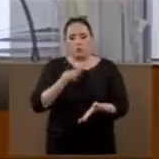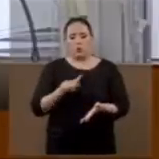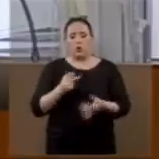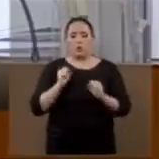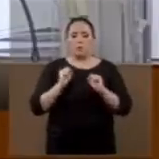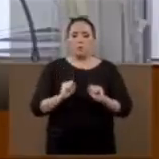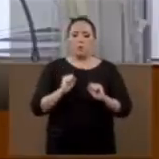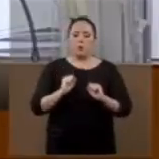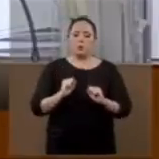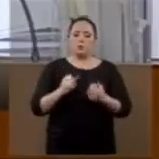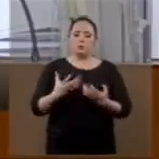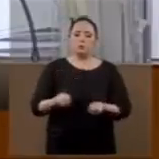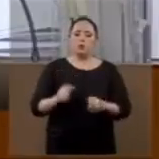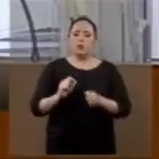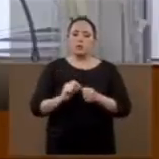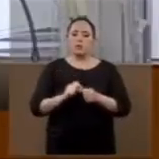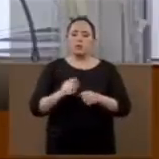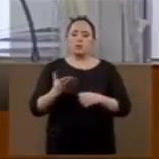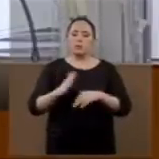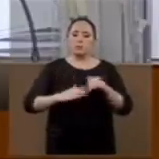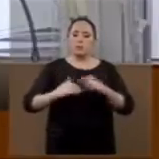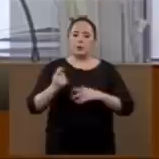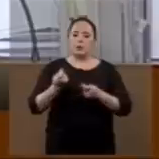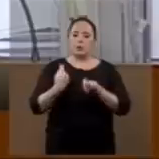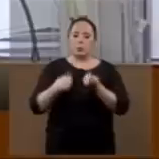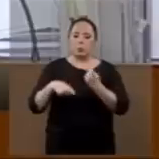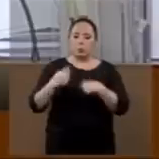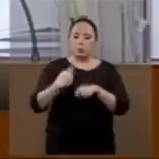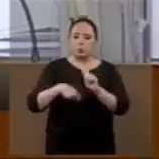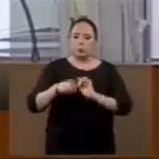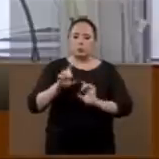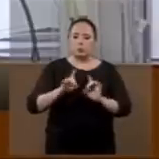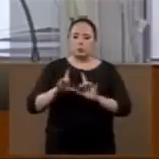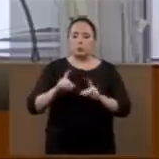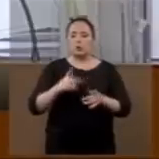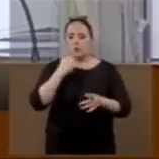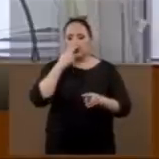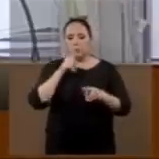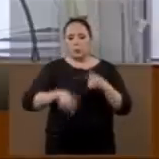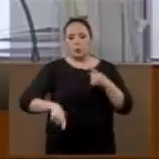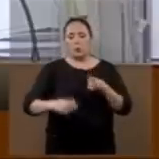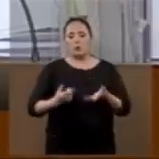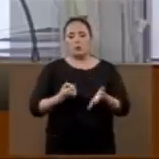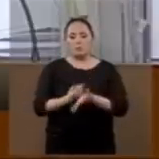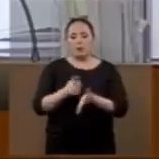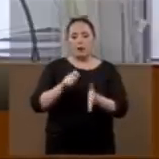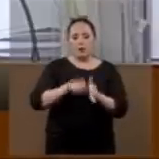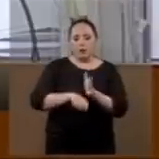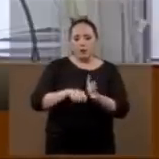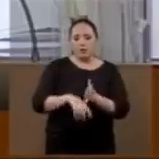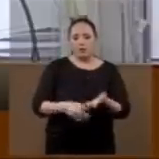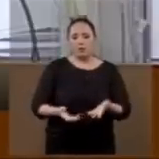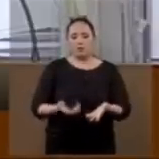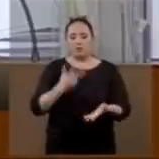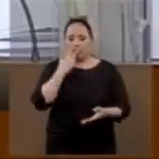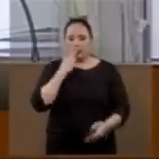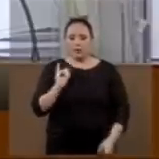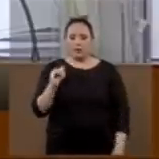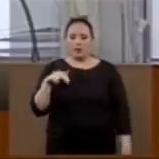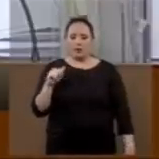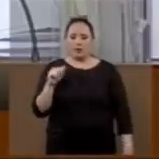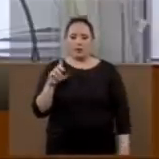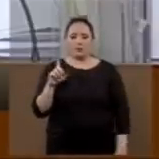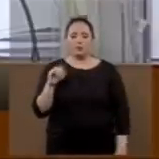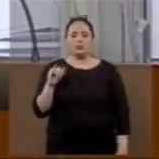ele possa adotar prática comercial ou empresarial dirigida à inadimplência contumaz e preordenada no pagamento de